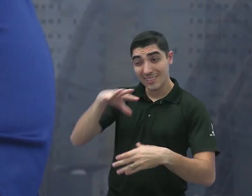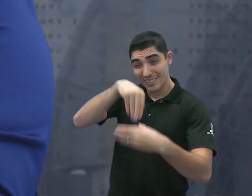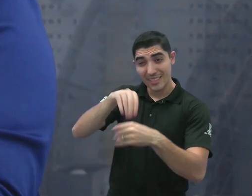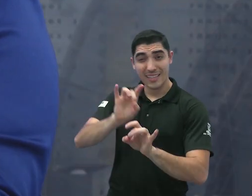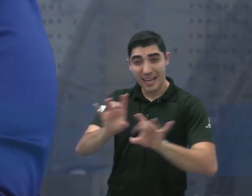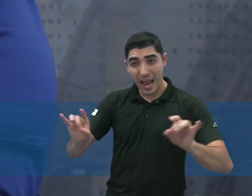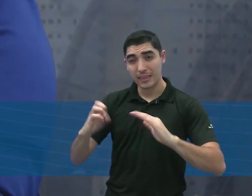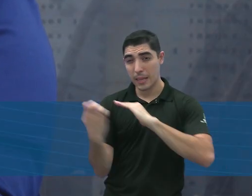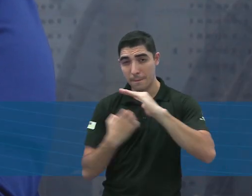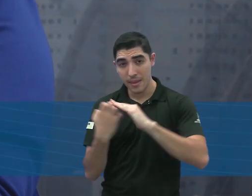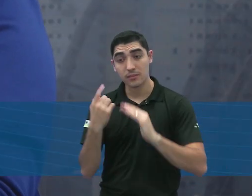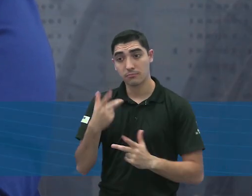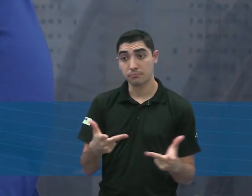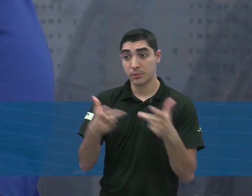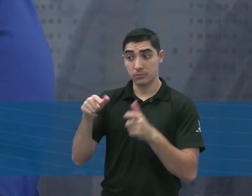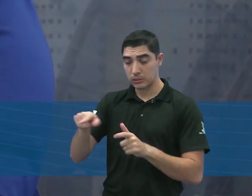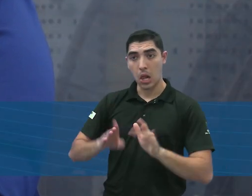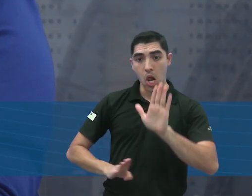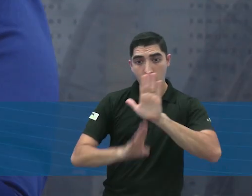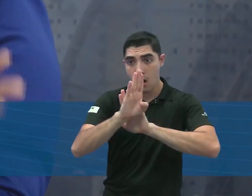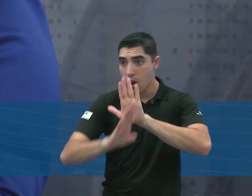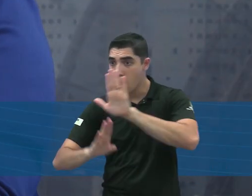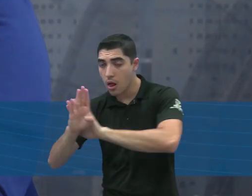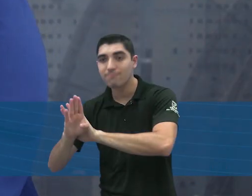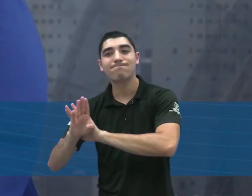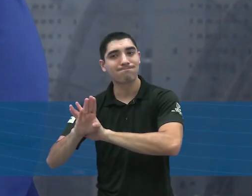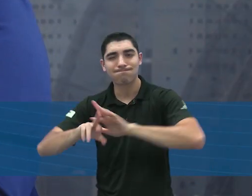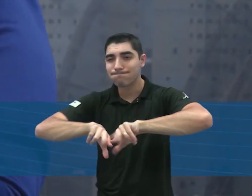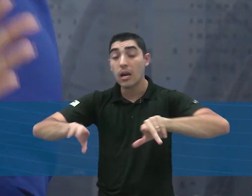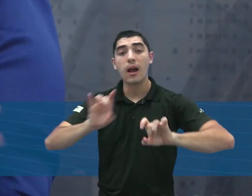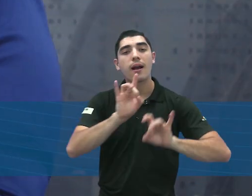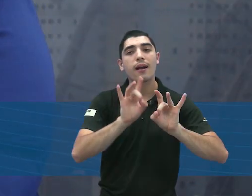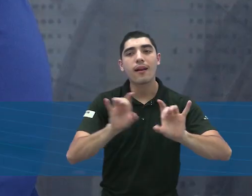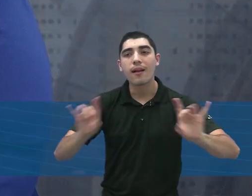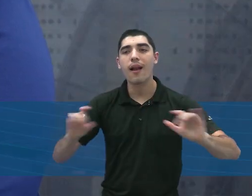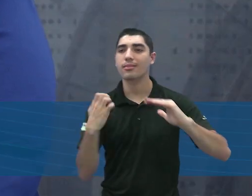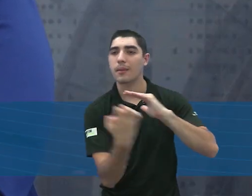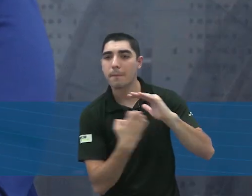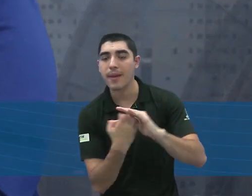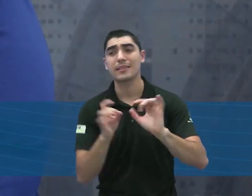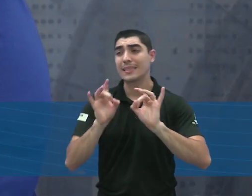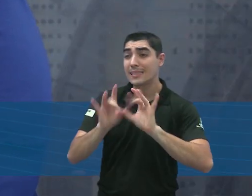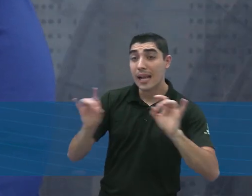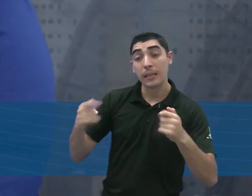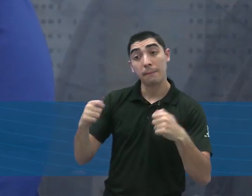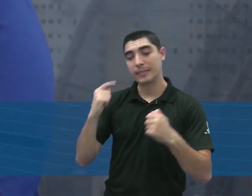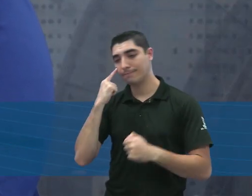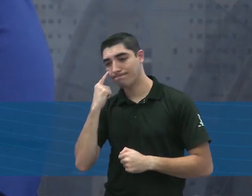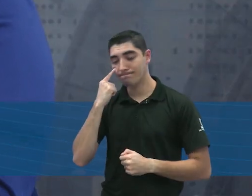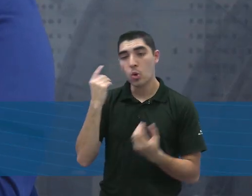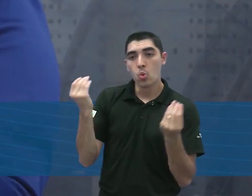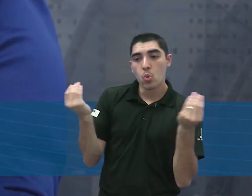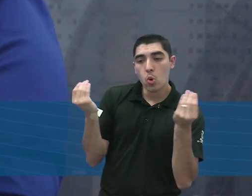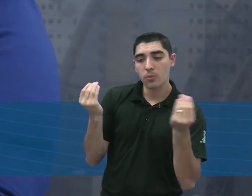né? Os números representam diversos segmentos, né? Então, cada instituição, cada organização vai precisar olhar para